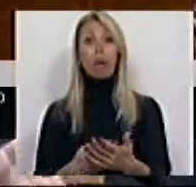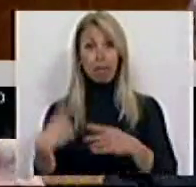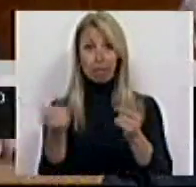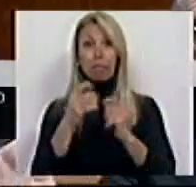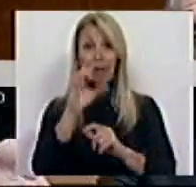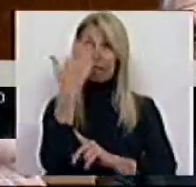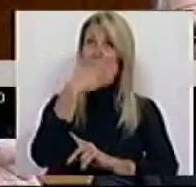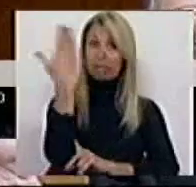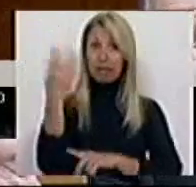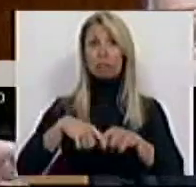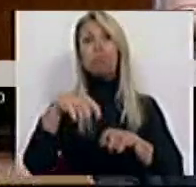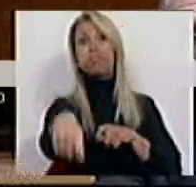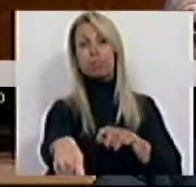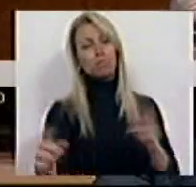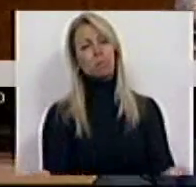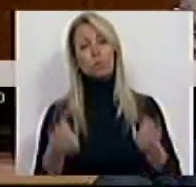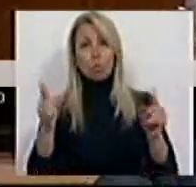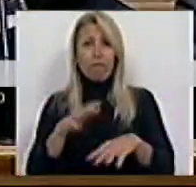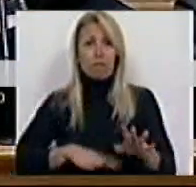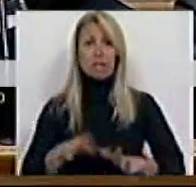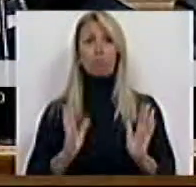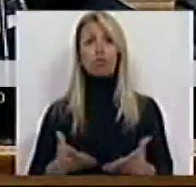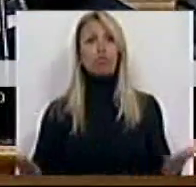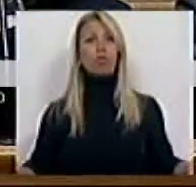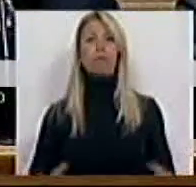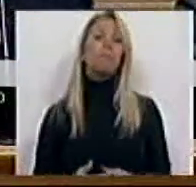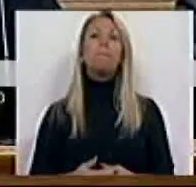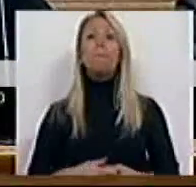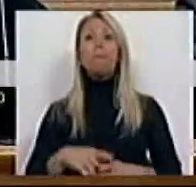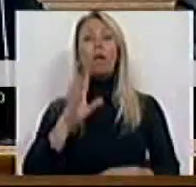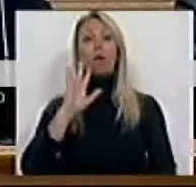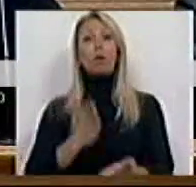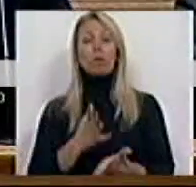quinzenal da semana passada que aqui fizemos. Finalmente, quero dizer à senhora